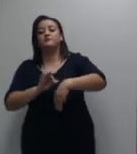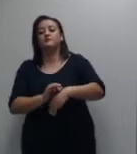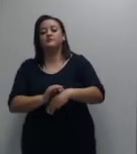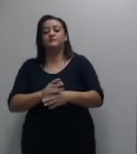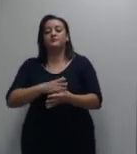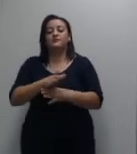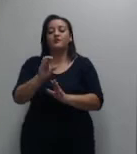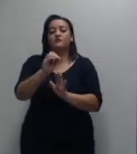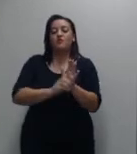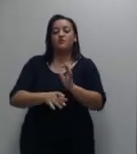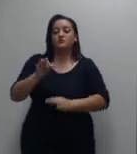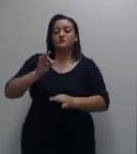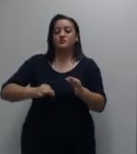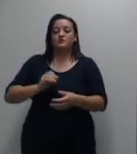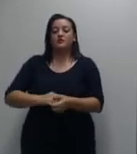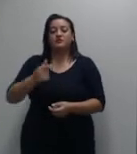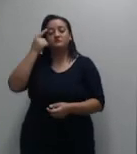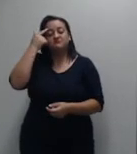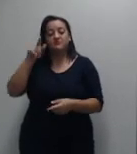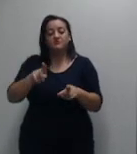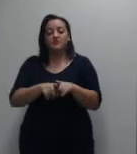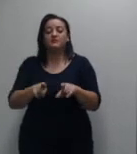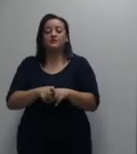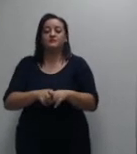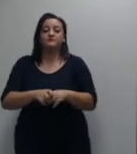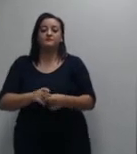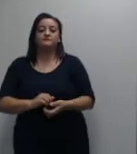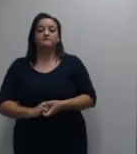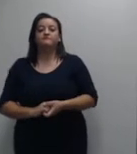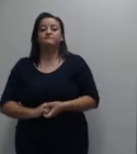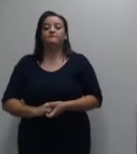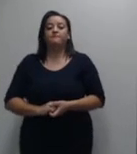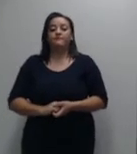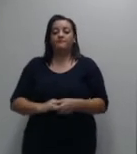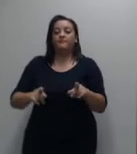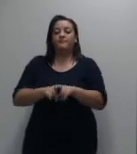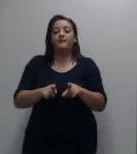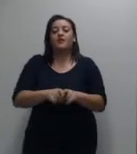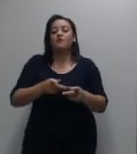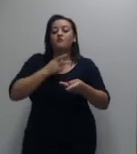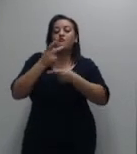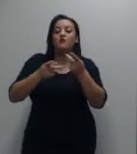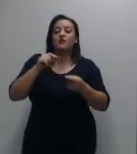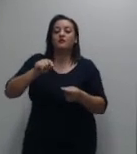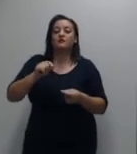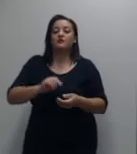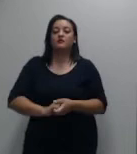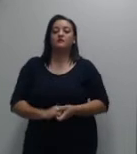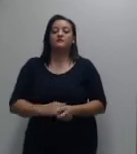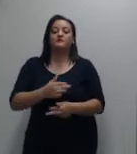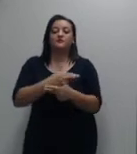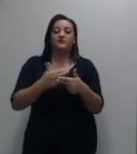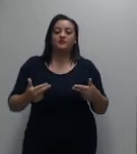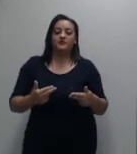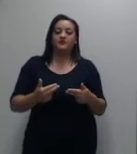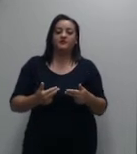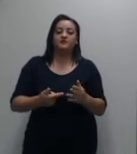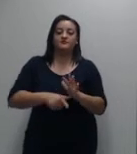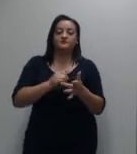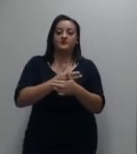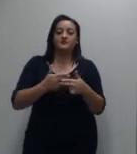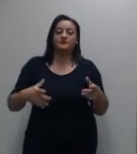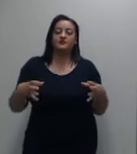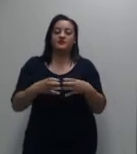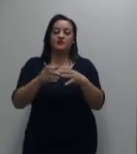julgador nesse sentido ilustrativamente eu sinto aqui e números precedentes inclusive na cor